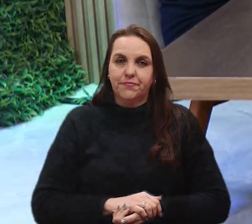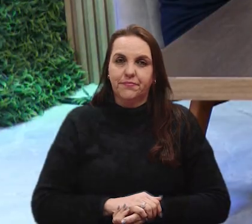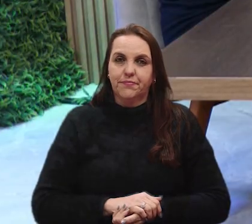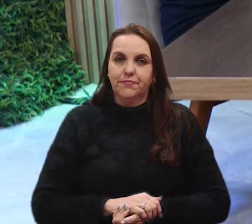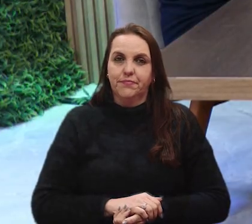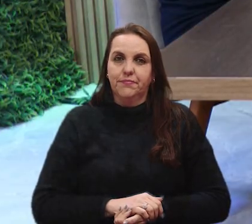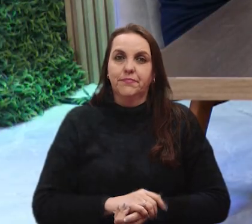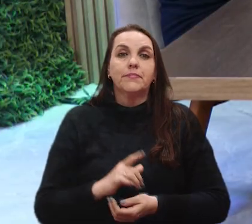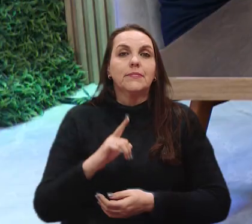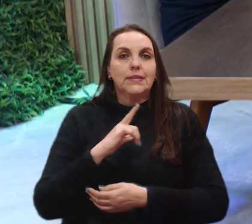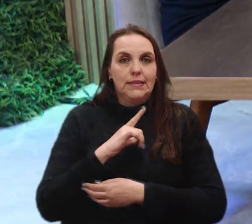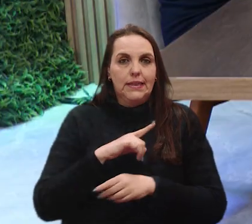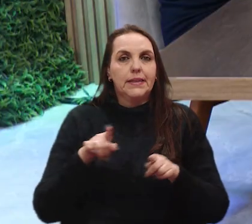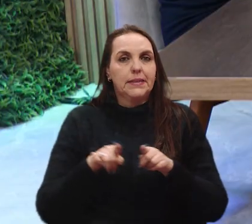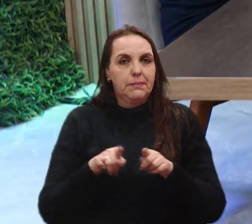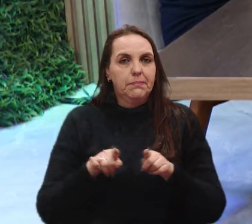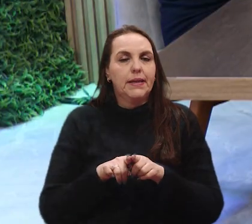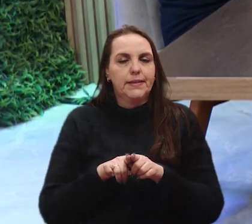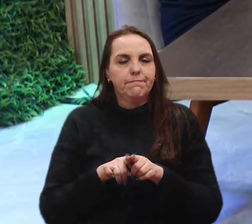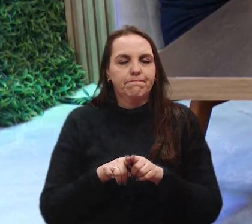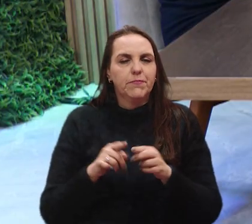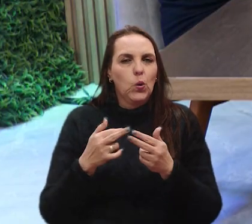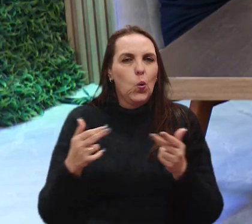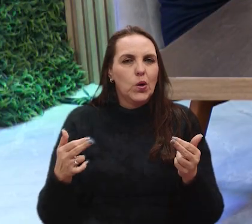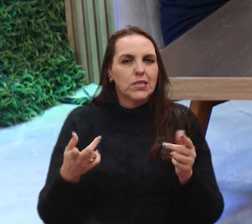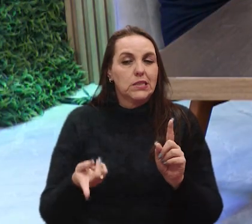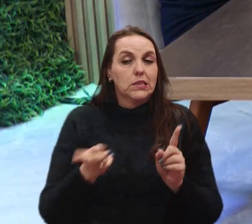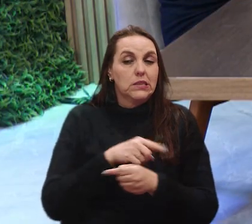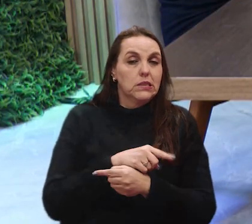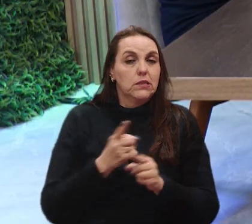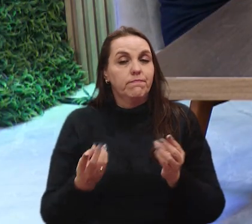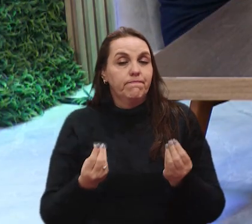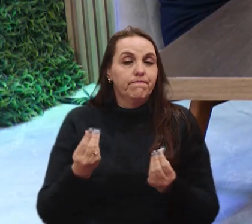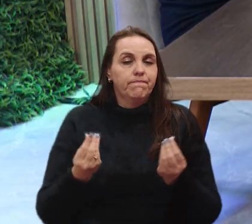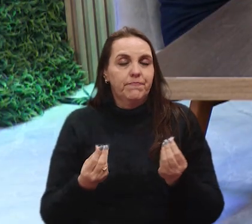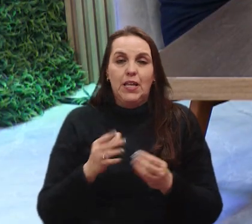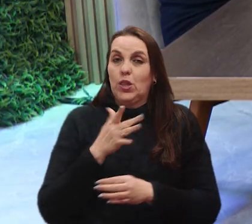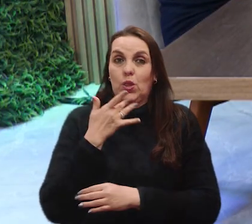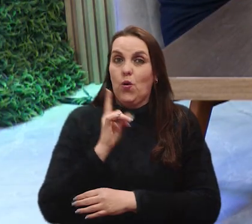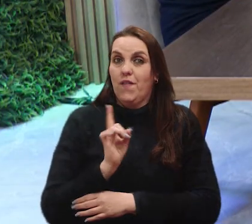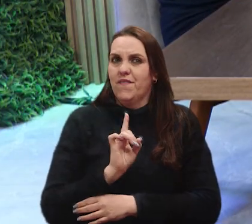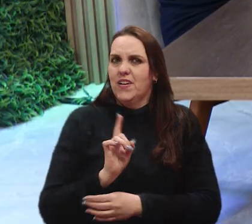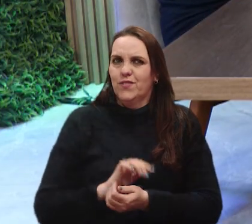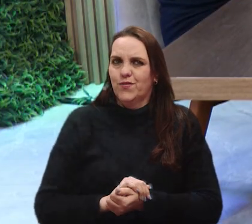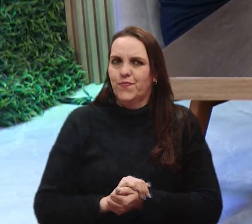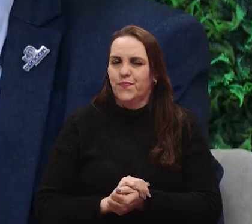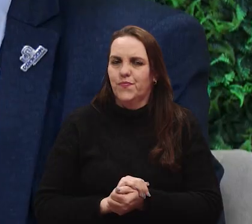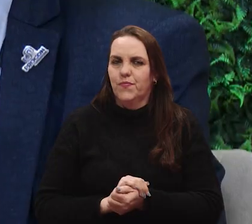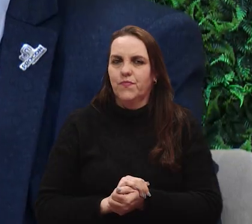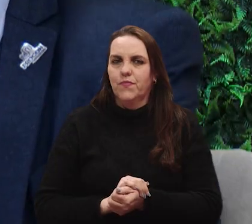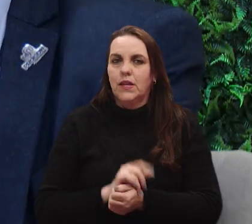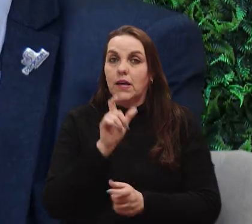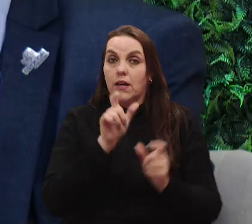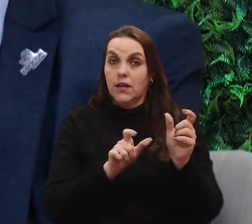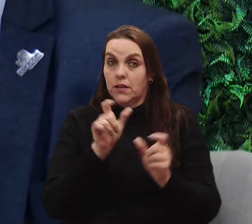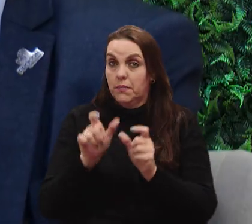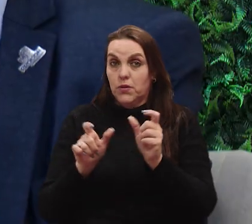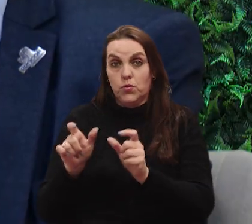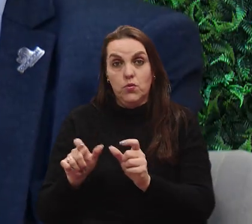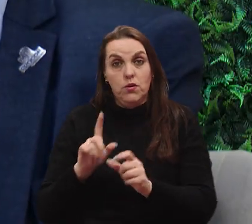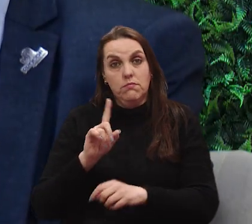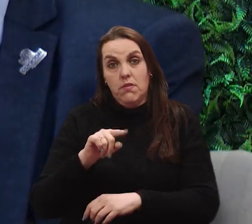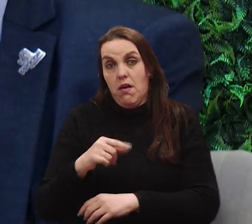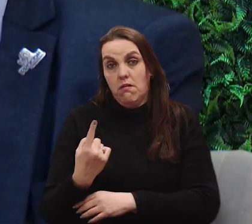tem questões aí bem controvertidas e não é fácil. E cada pessoa